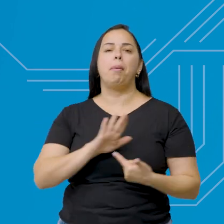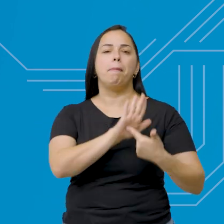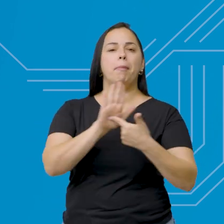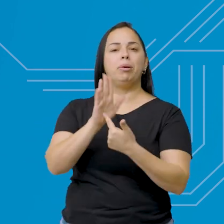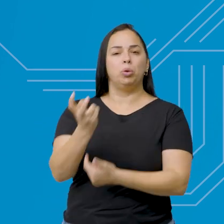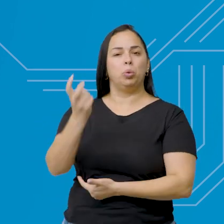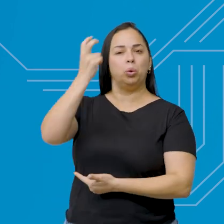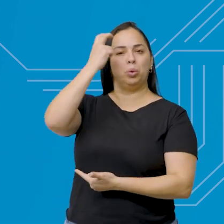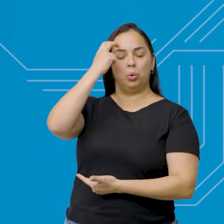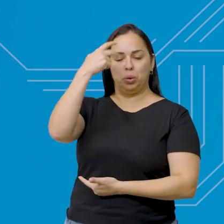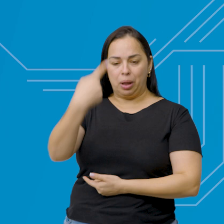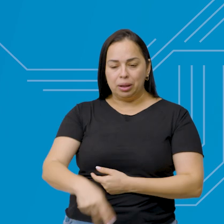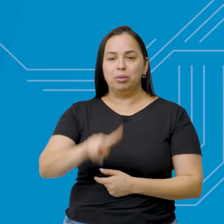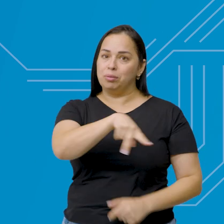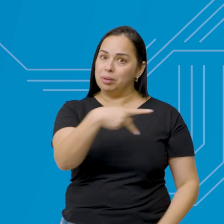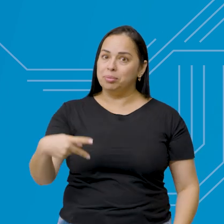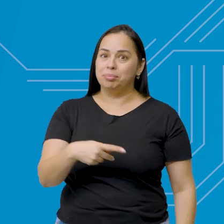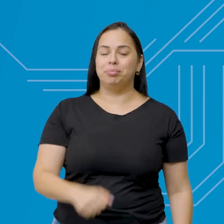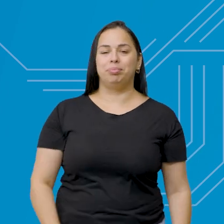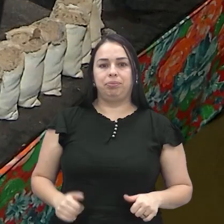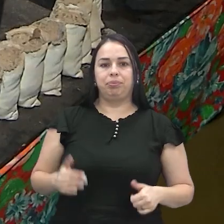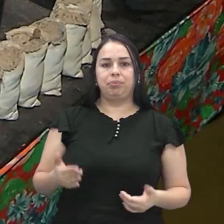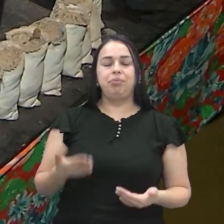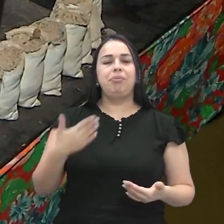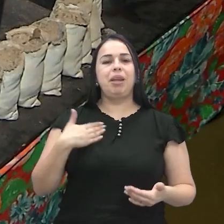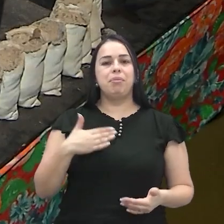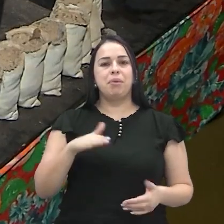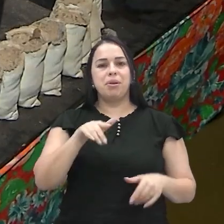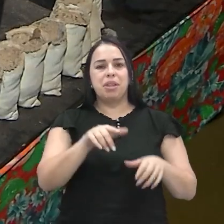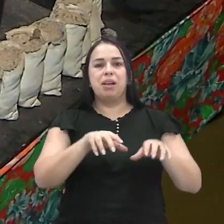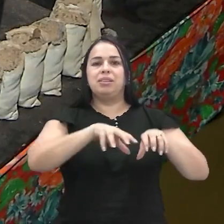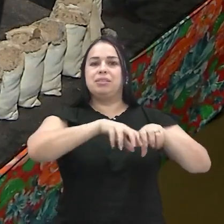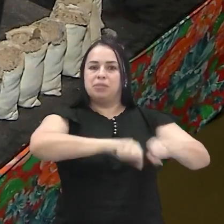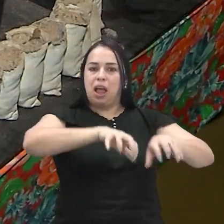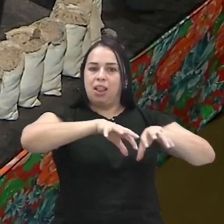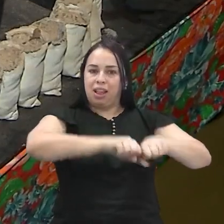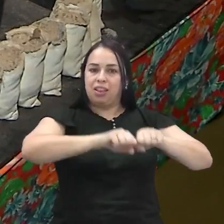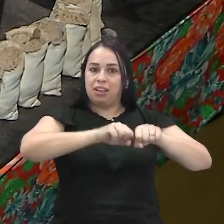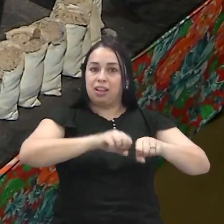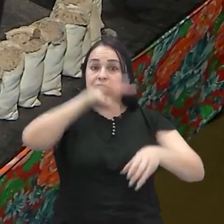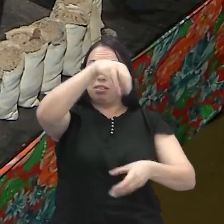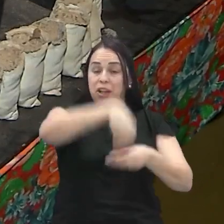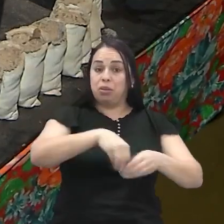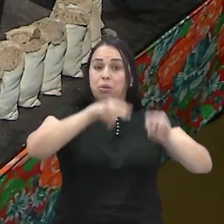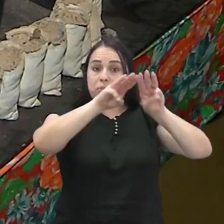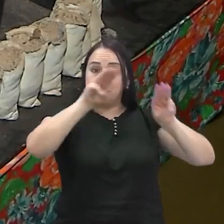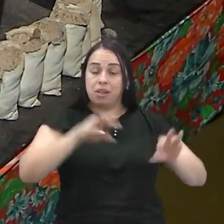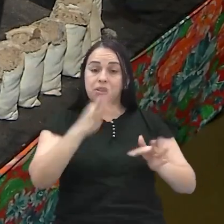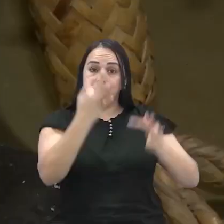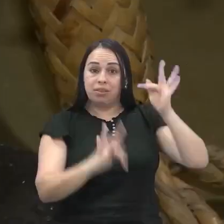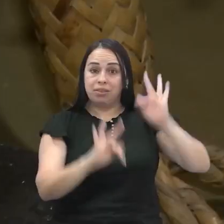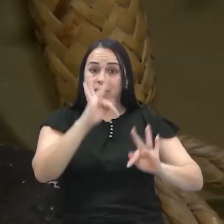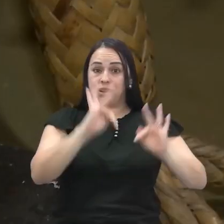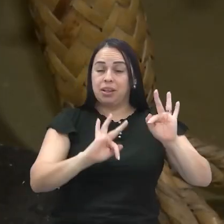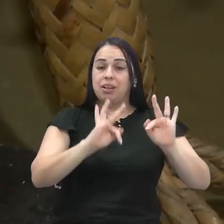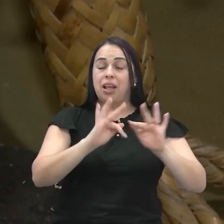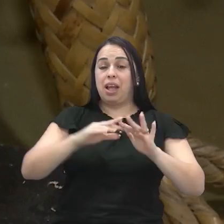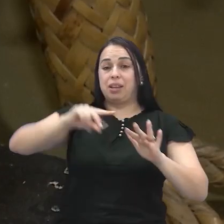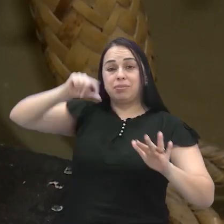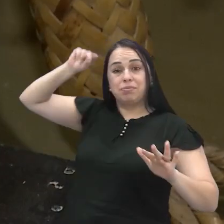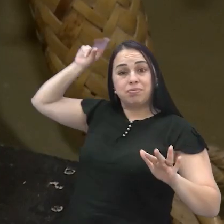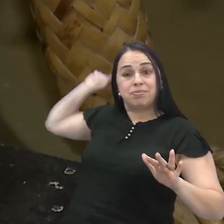de entretenimento que apresentam a cultura regional. A representação da Casa da Farinha de Mandioca no Museu do Folclore remonta